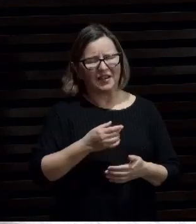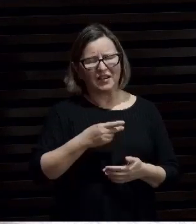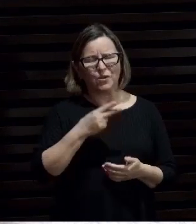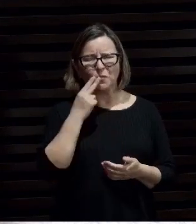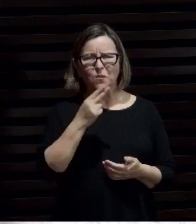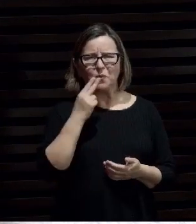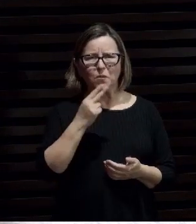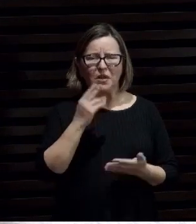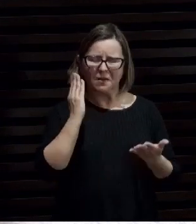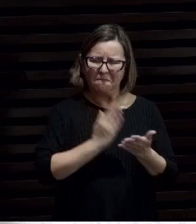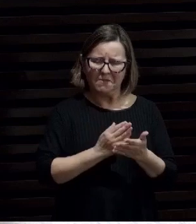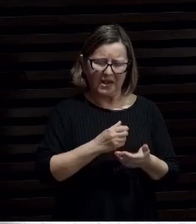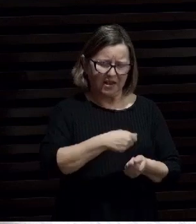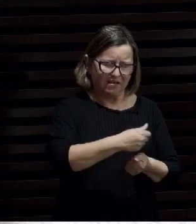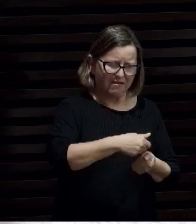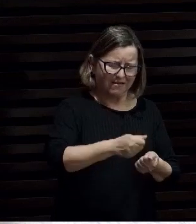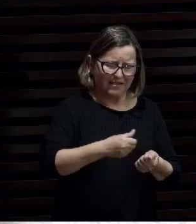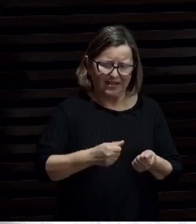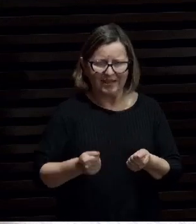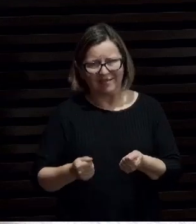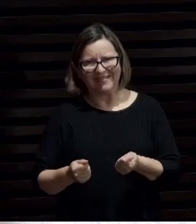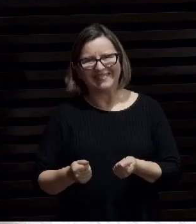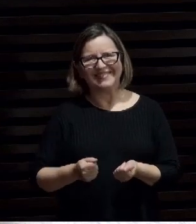Parei de jogar baralho.